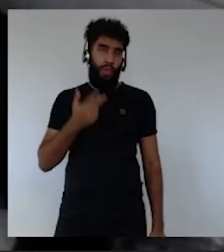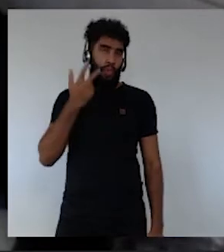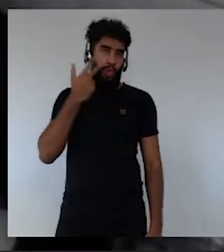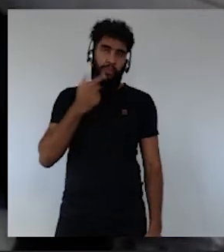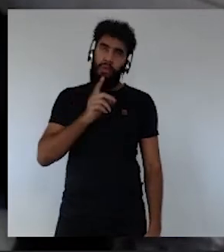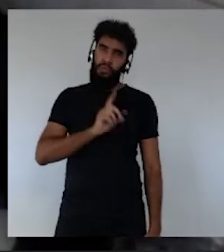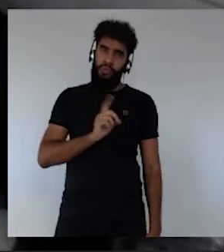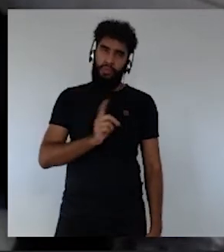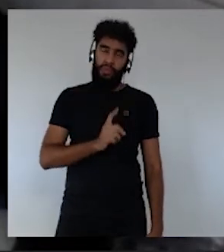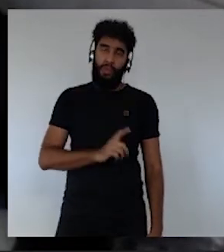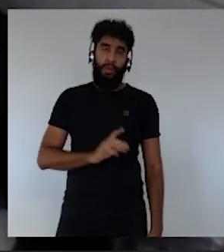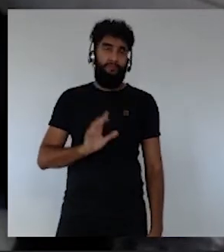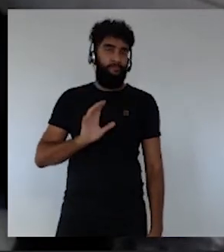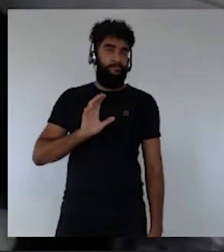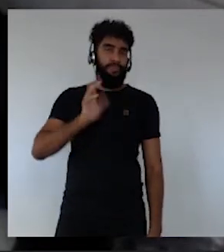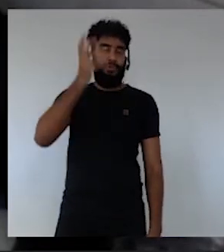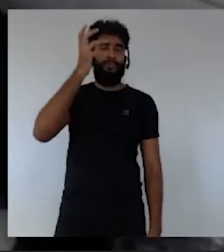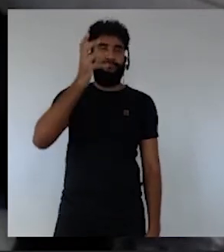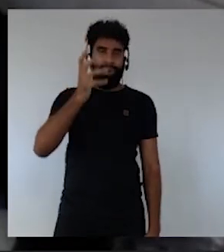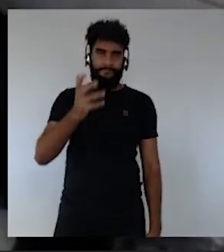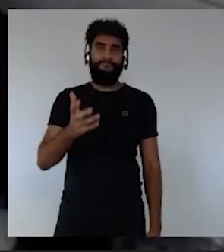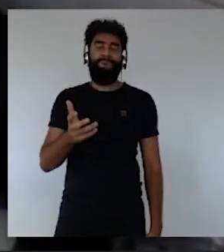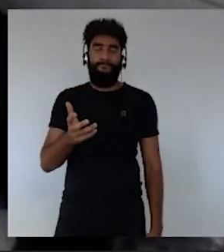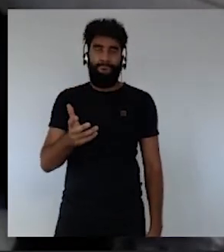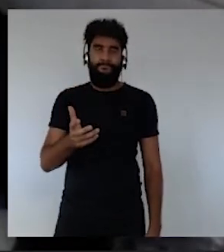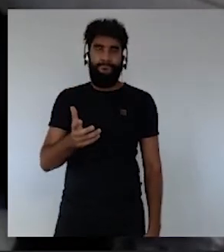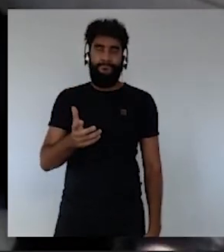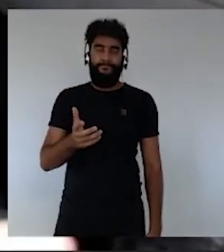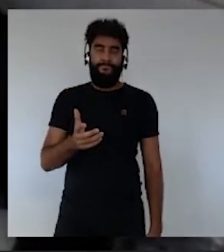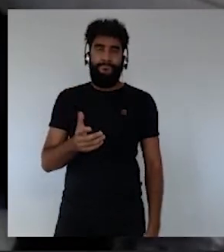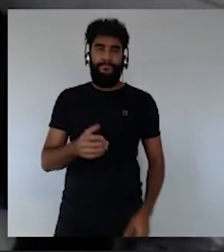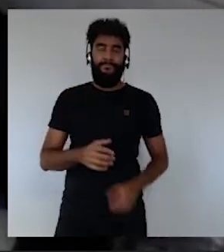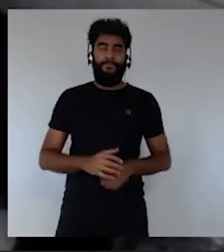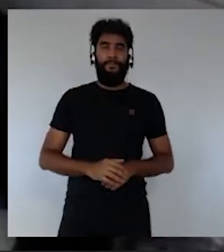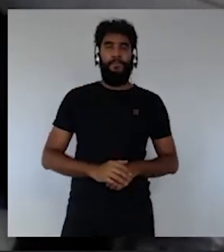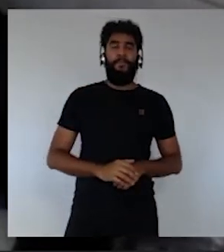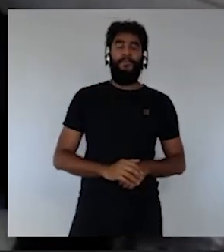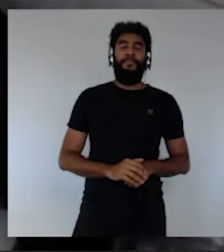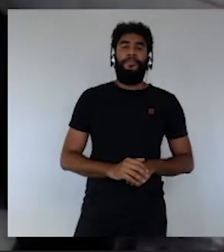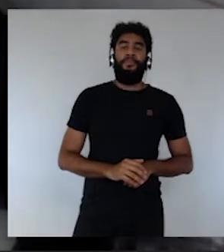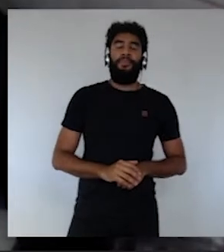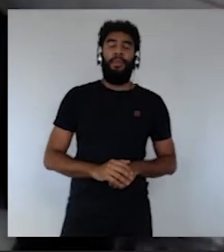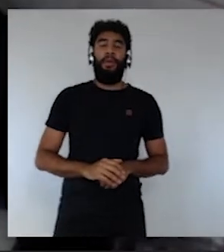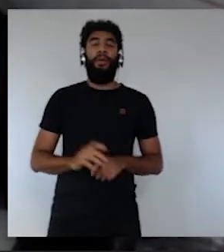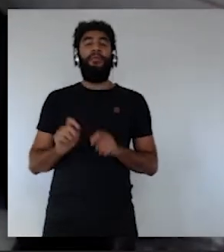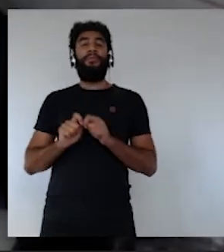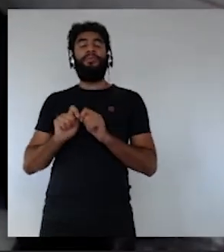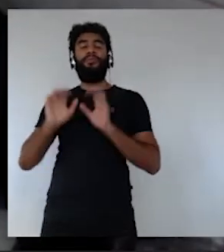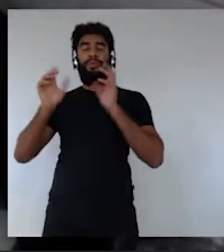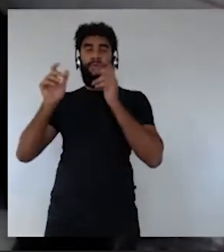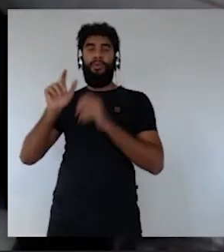e extraordinária? Em recente evento, fizemos na Fundação Getúlio Vargas, em que